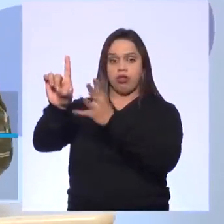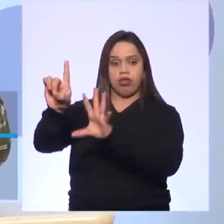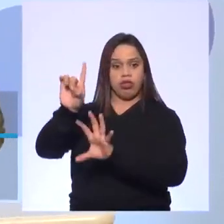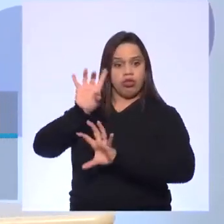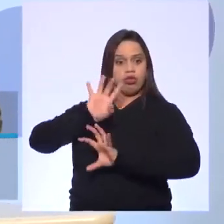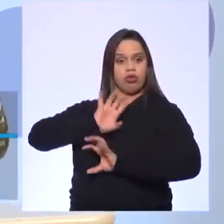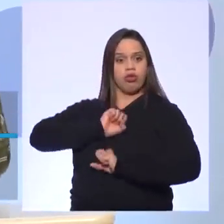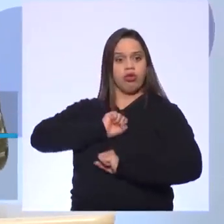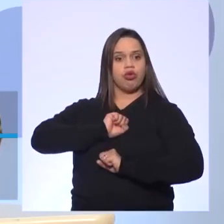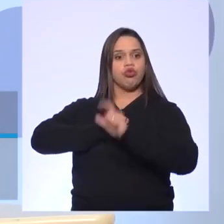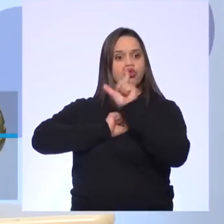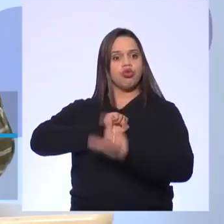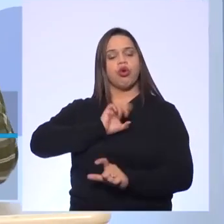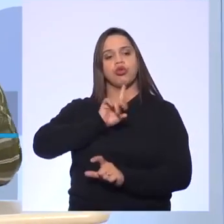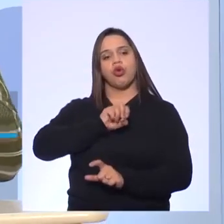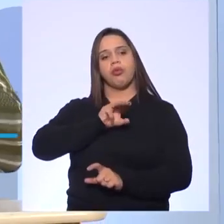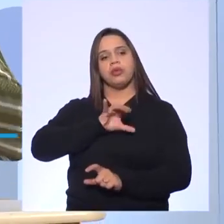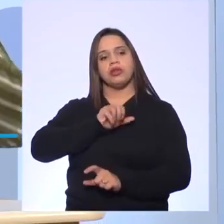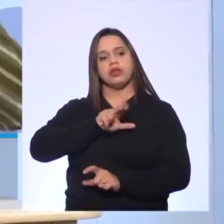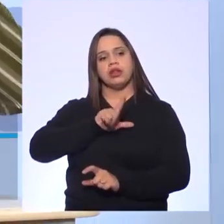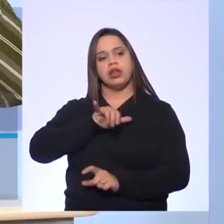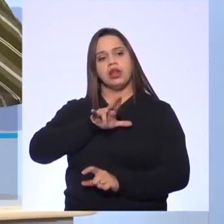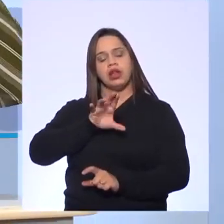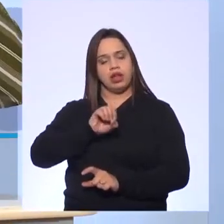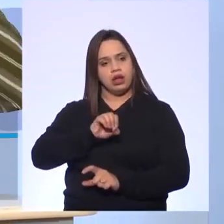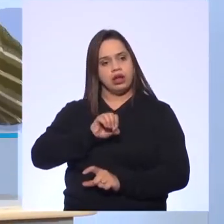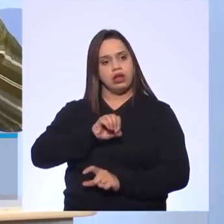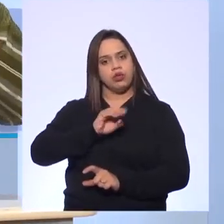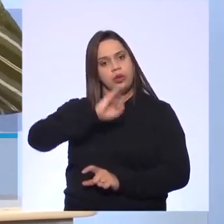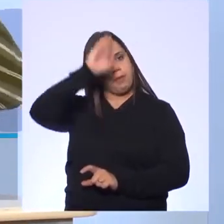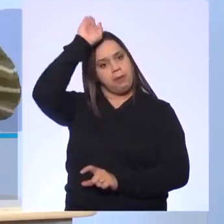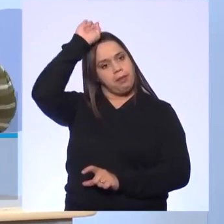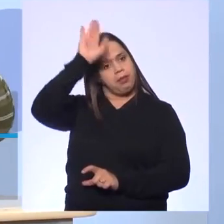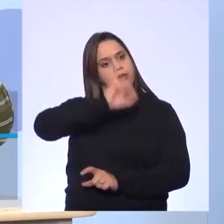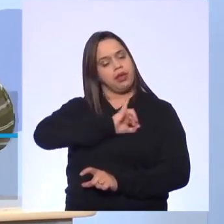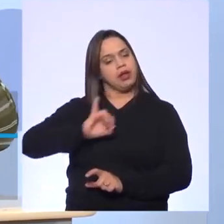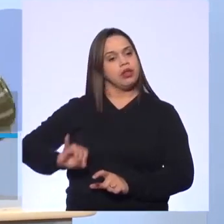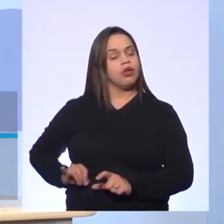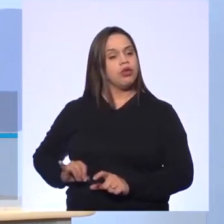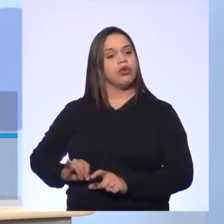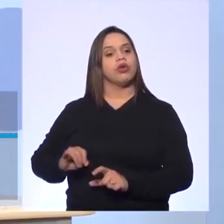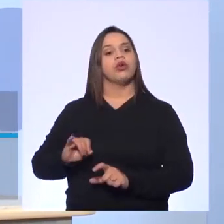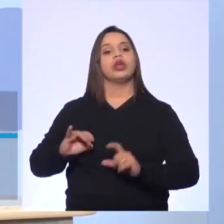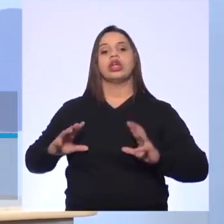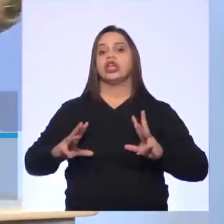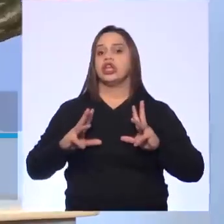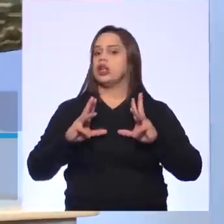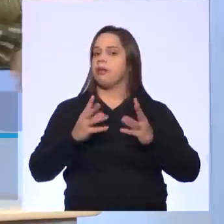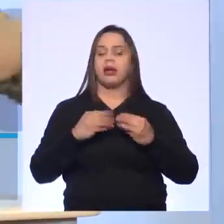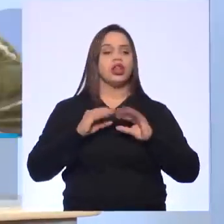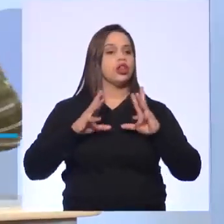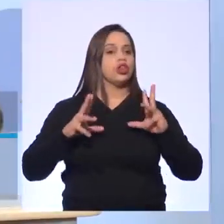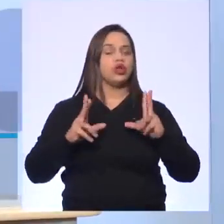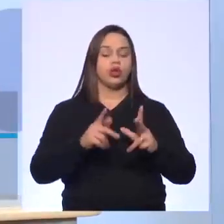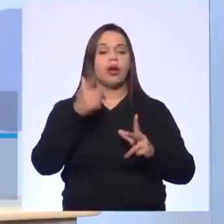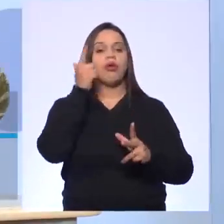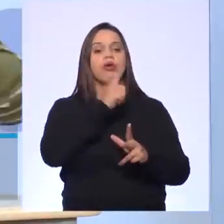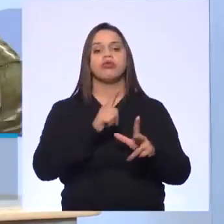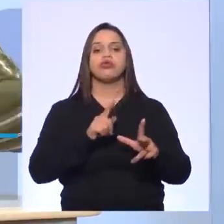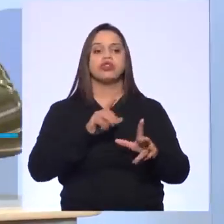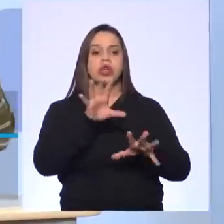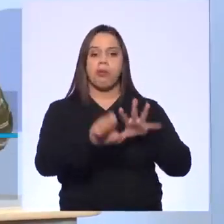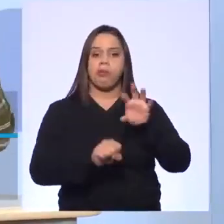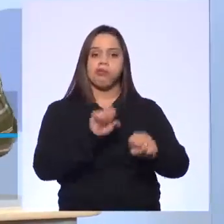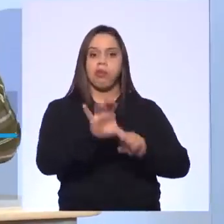do Domiciano, né, imperador romano, né, que trazia com ele também essa justificativa para conquistar